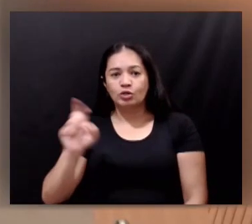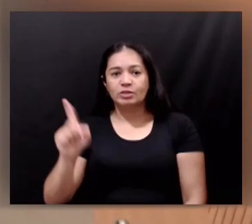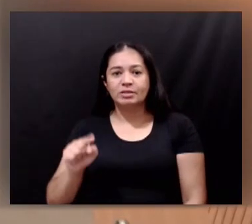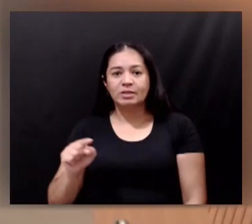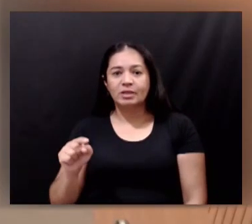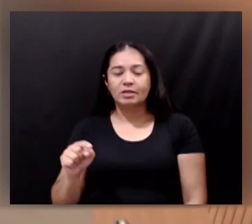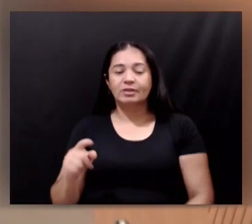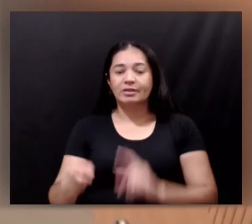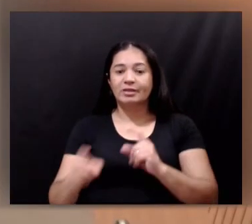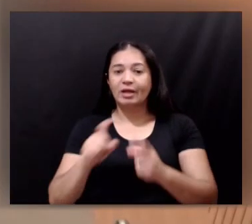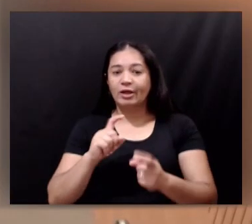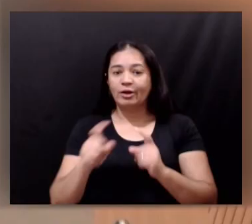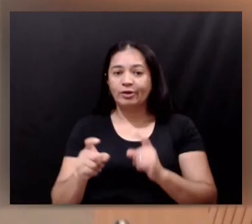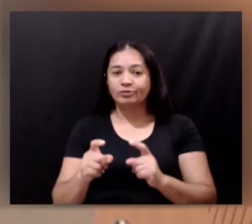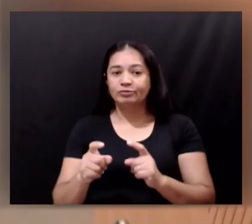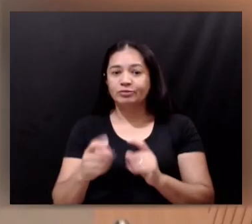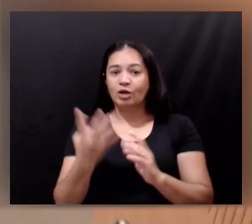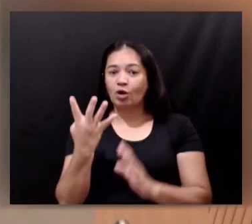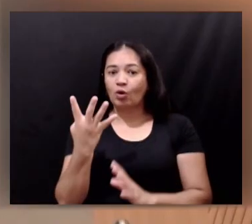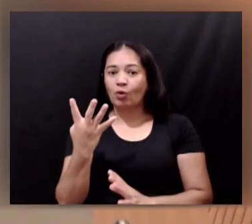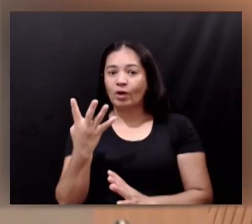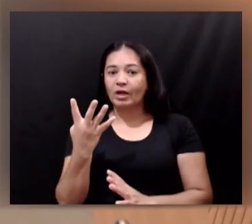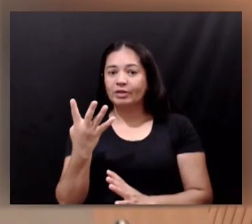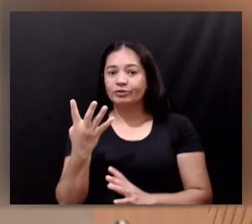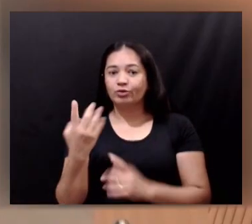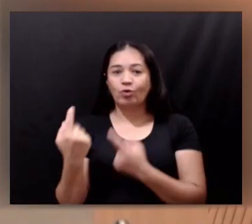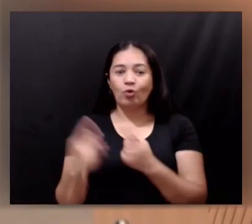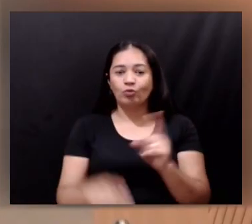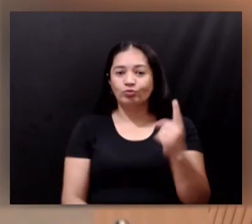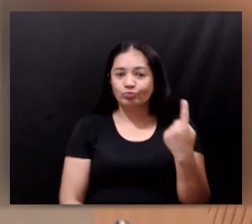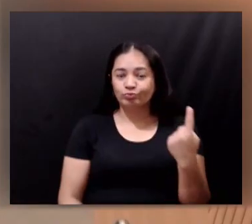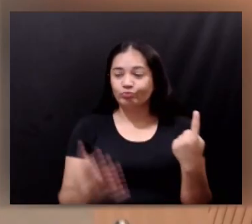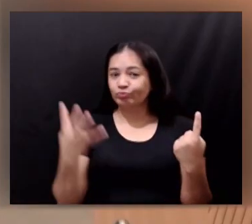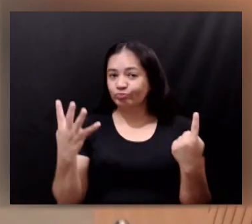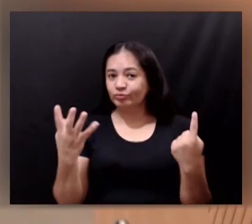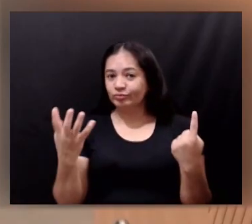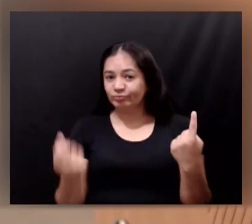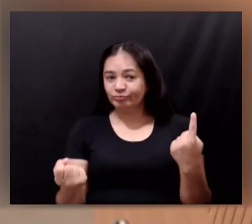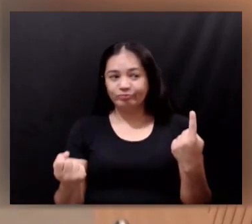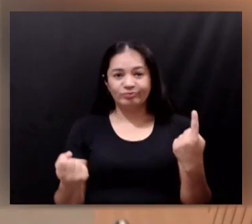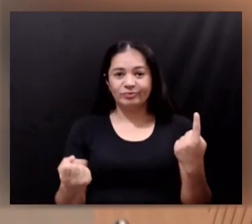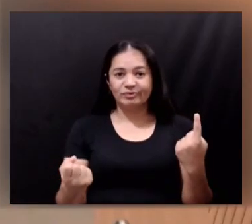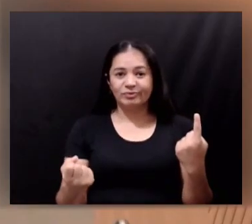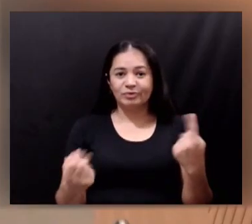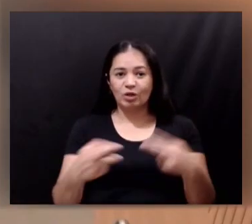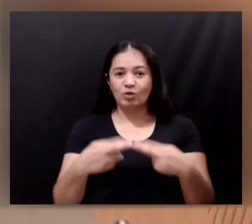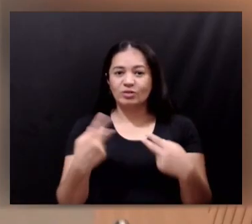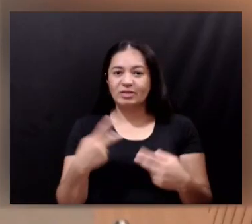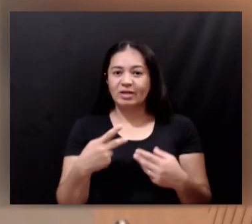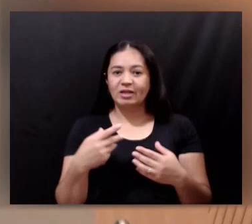por 4-1, o recurso da parlamentar foi negado e arquivado.